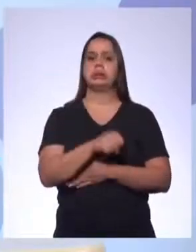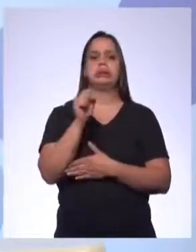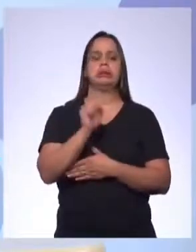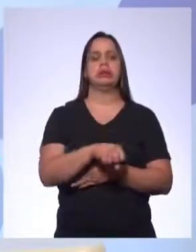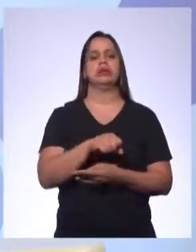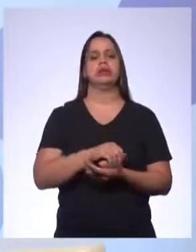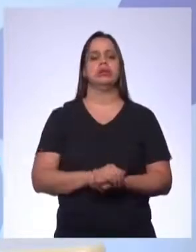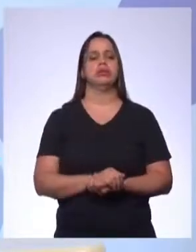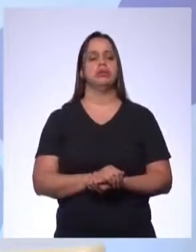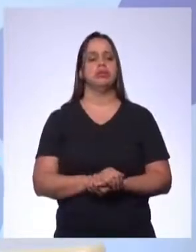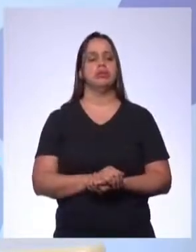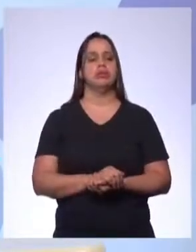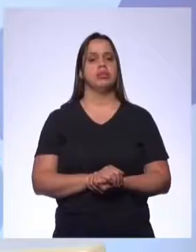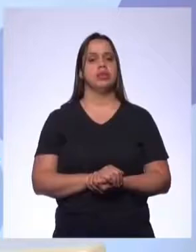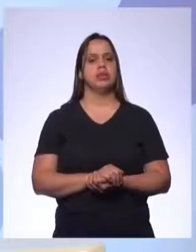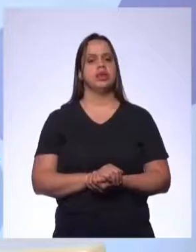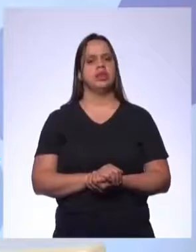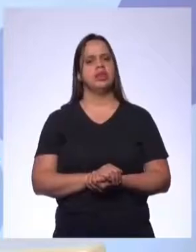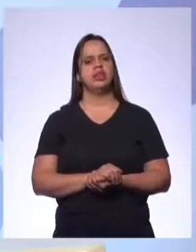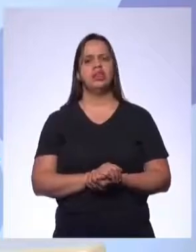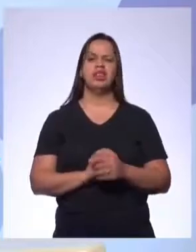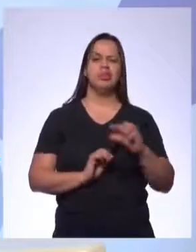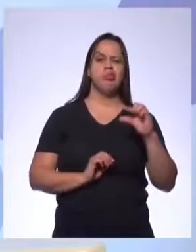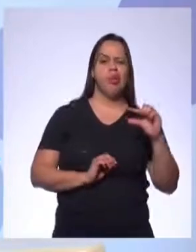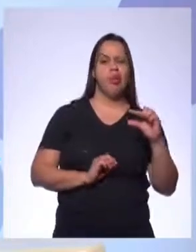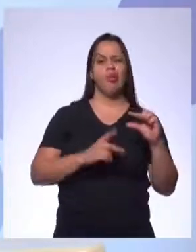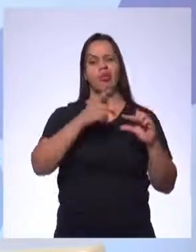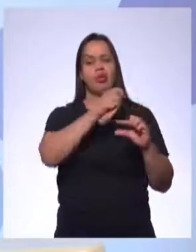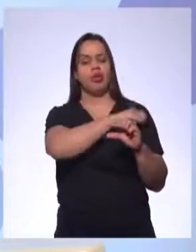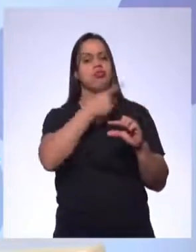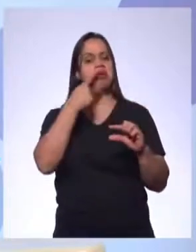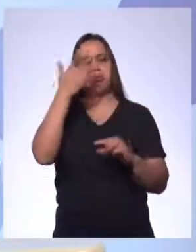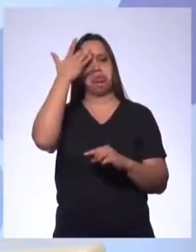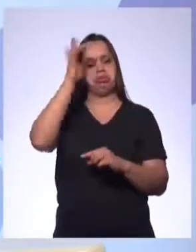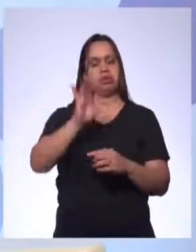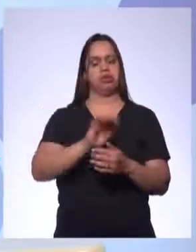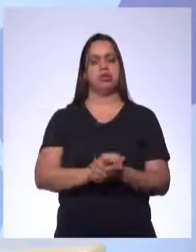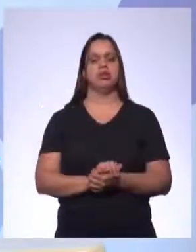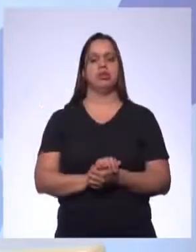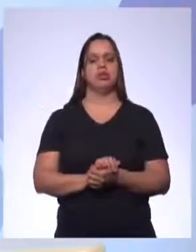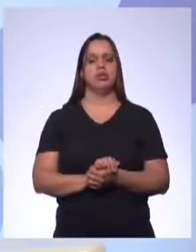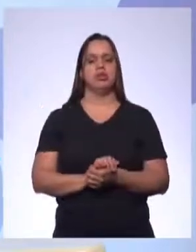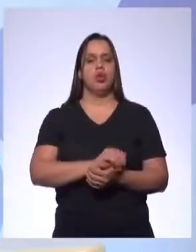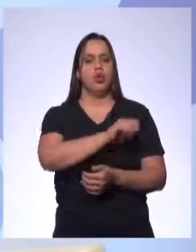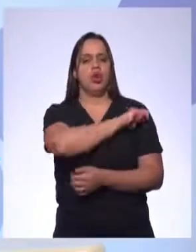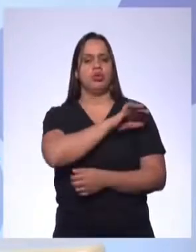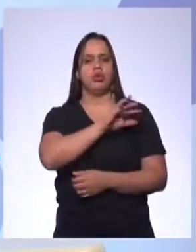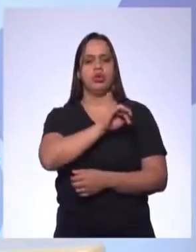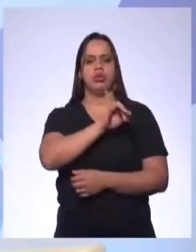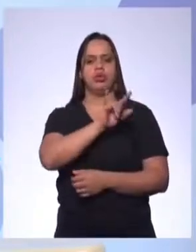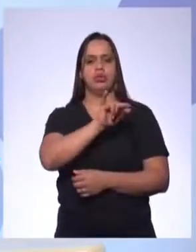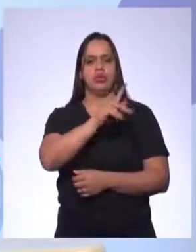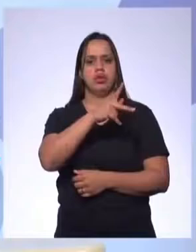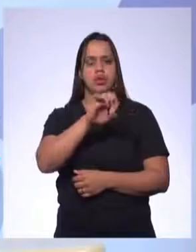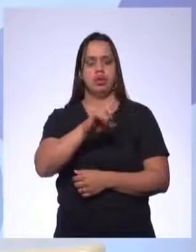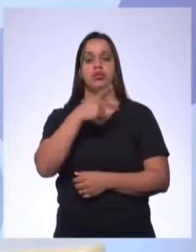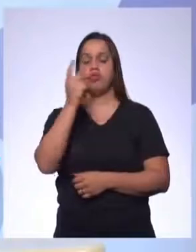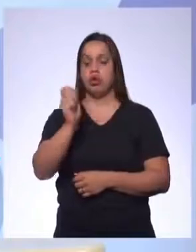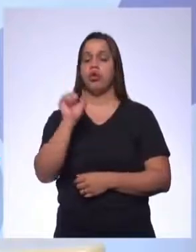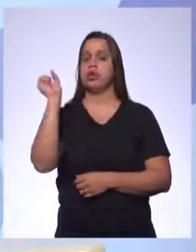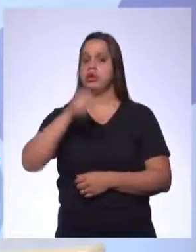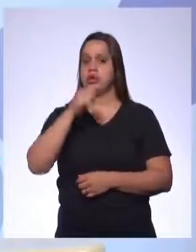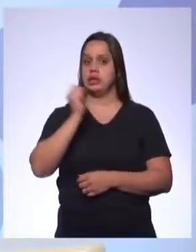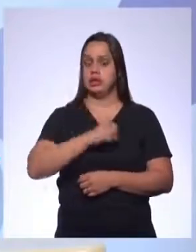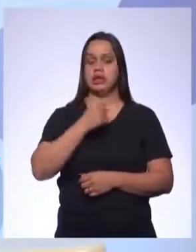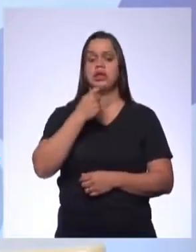Edjoel. E poucos aqui não sei. Olha, o Felipe deu uma colaboração assim. Sim, o sangue do cavalo está